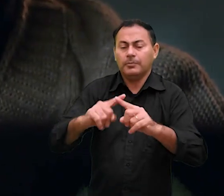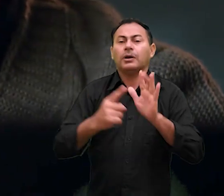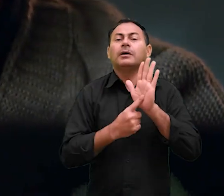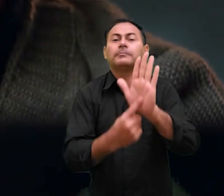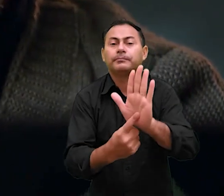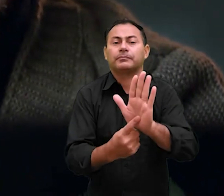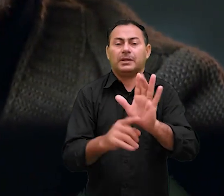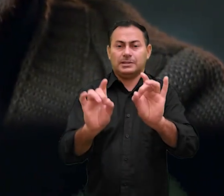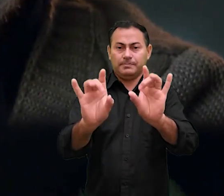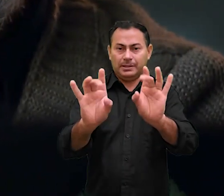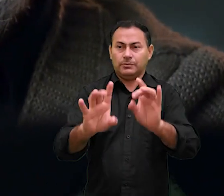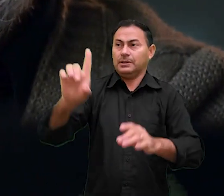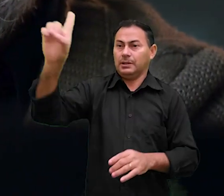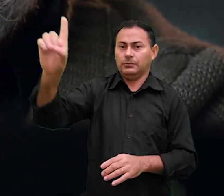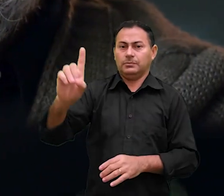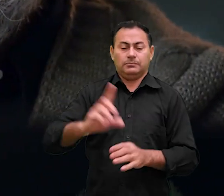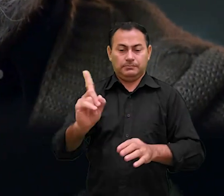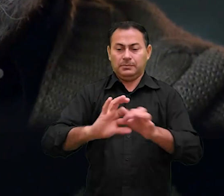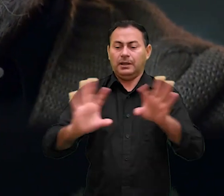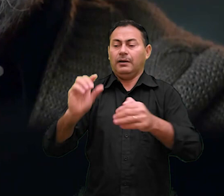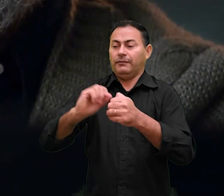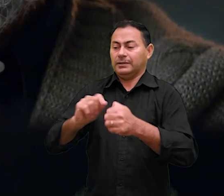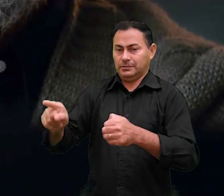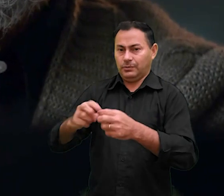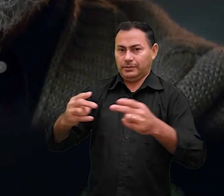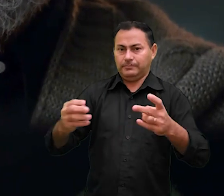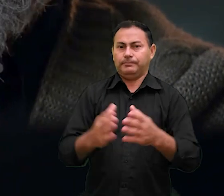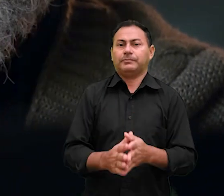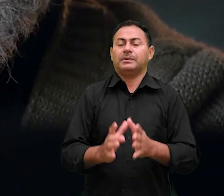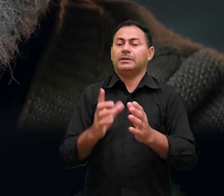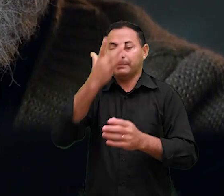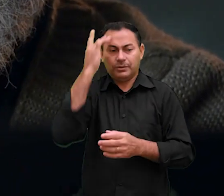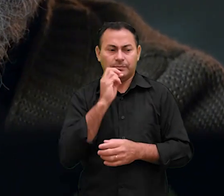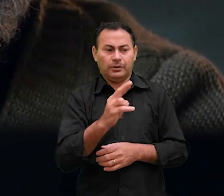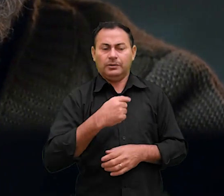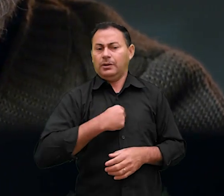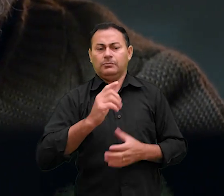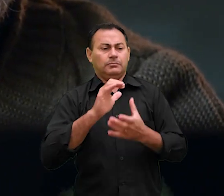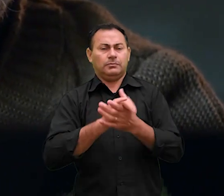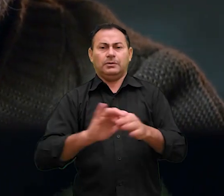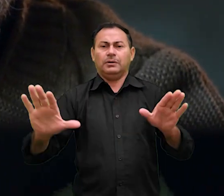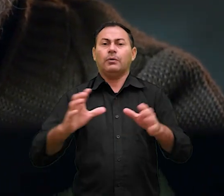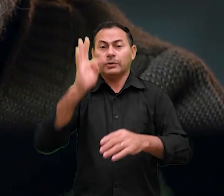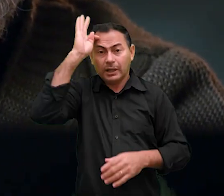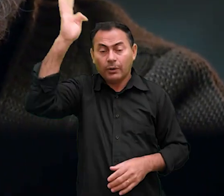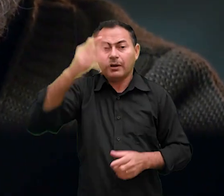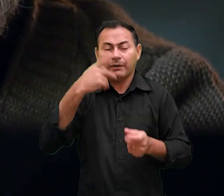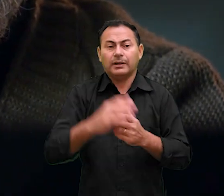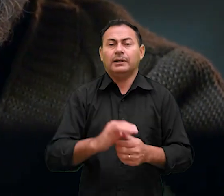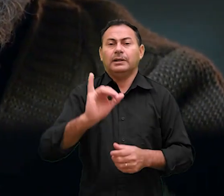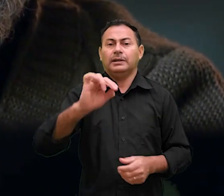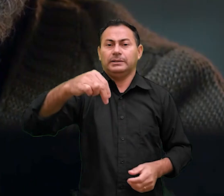a revelação especial de Deus não permite que você faça isso. Ele diz, não a deixe. Os teólogos chamam isso